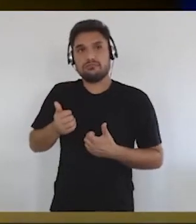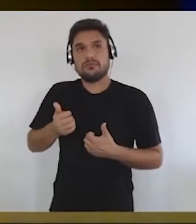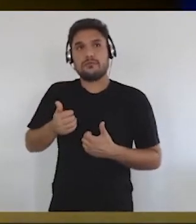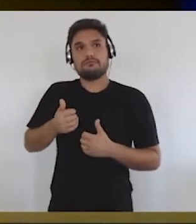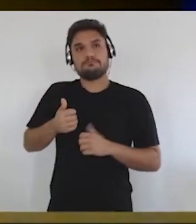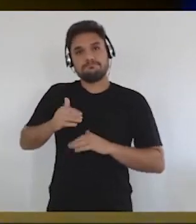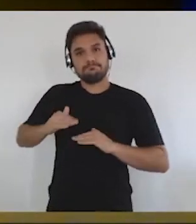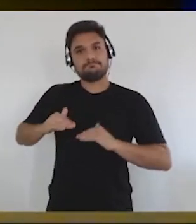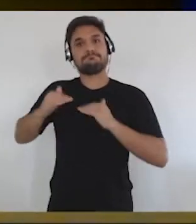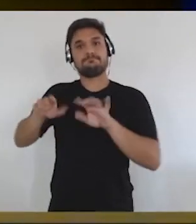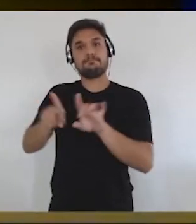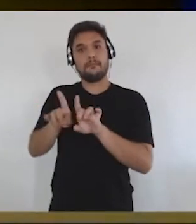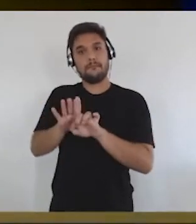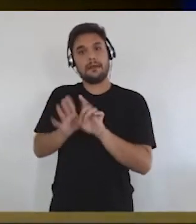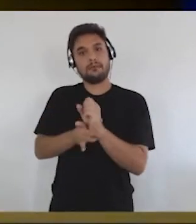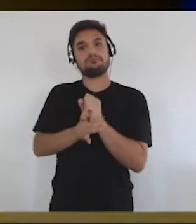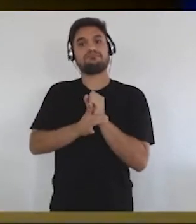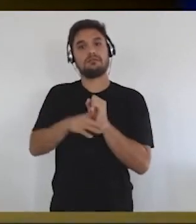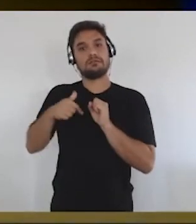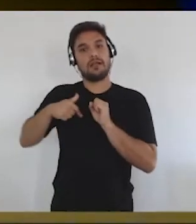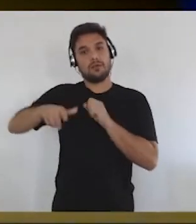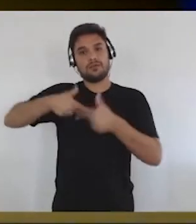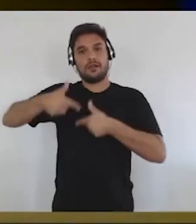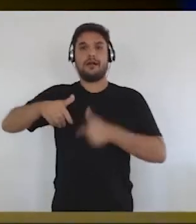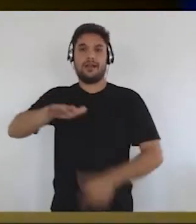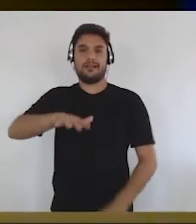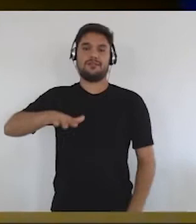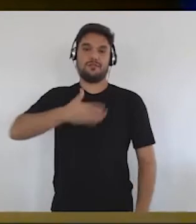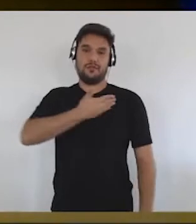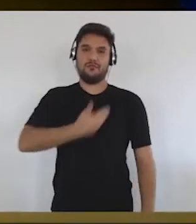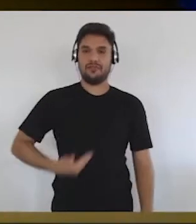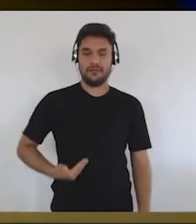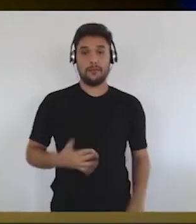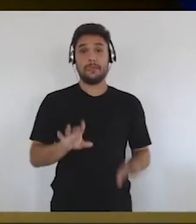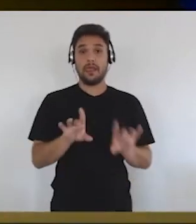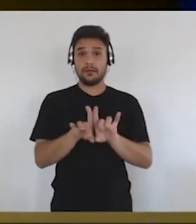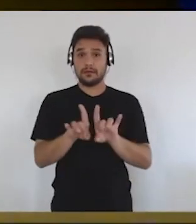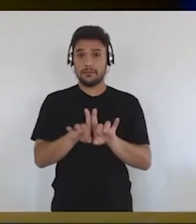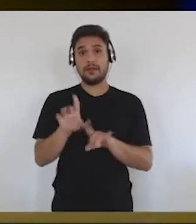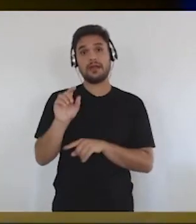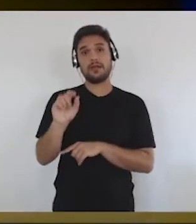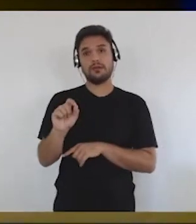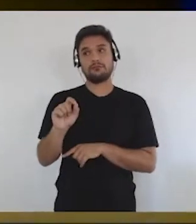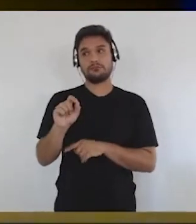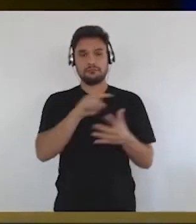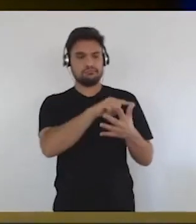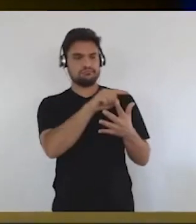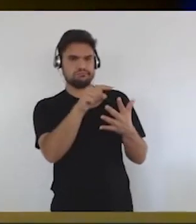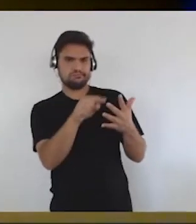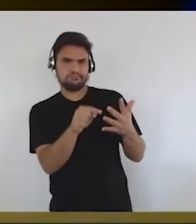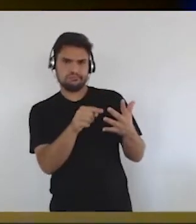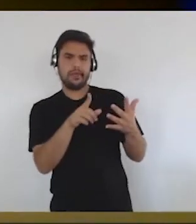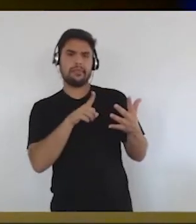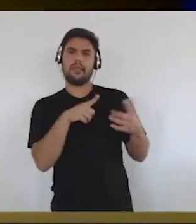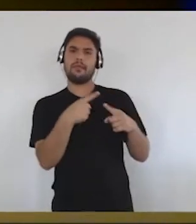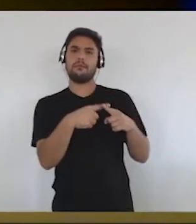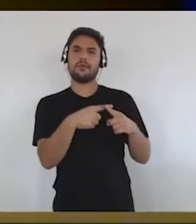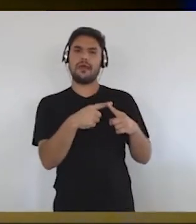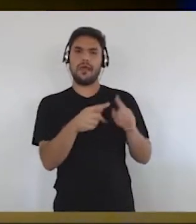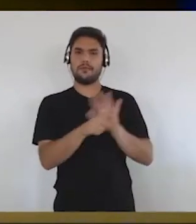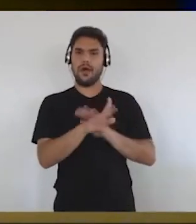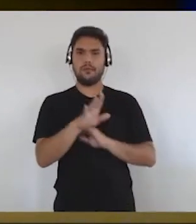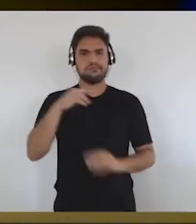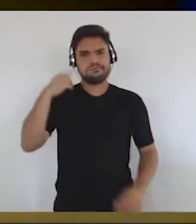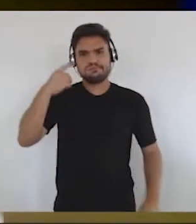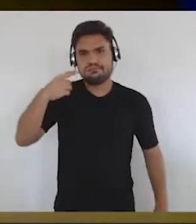arbítrios dos agentes públicos. Ou seja, os instrumentos existem não em razão exclusiva do